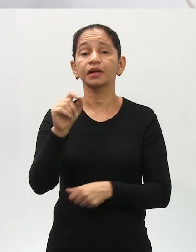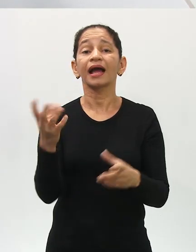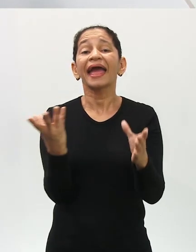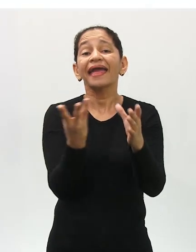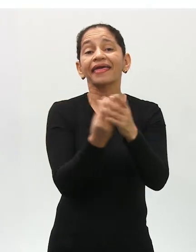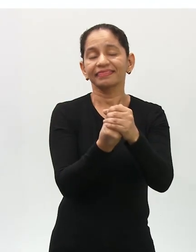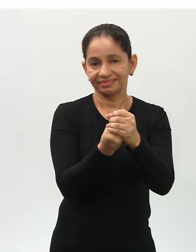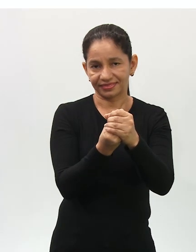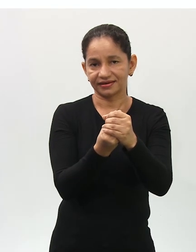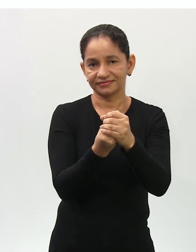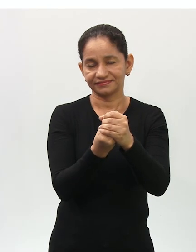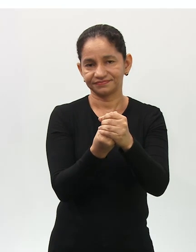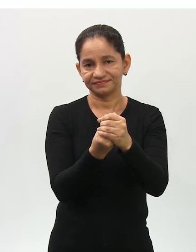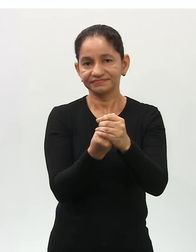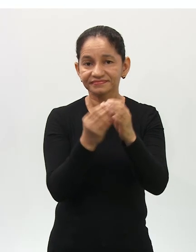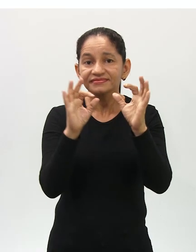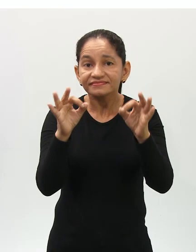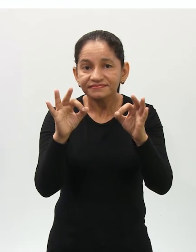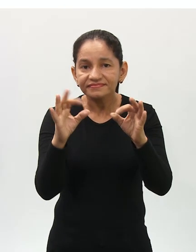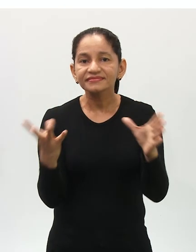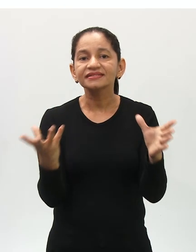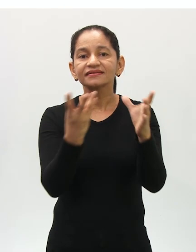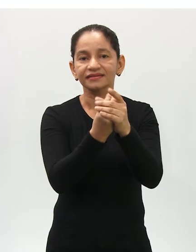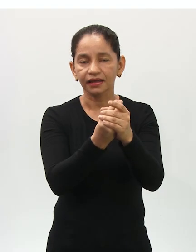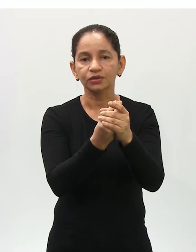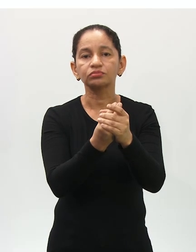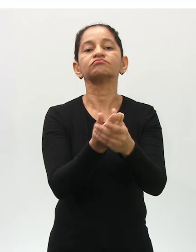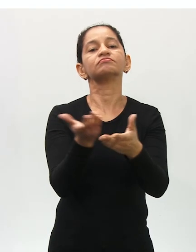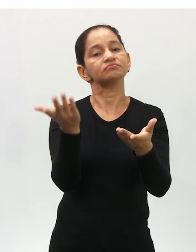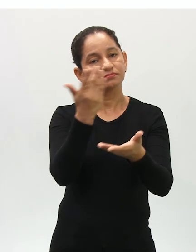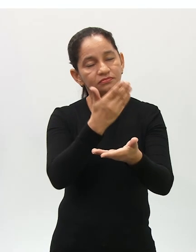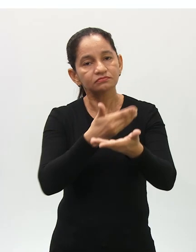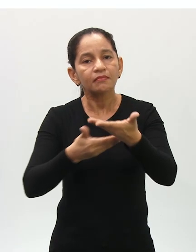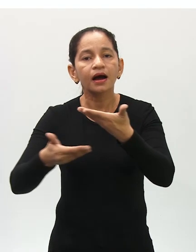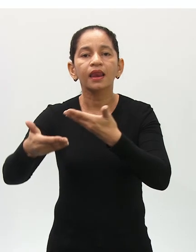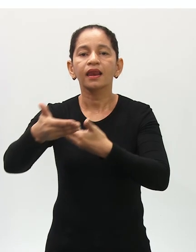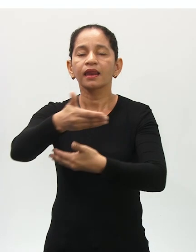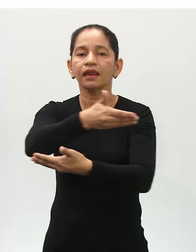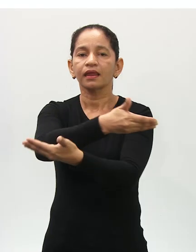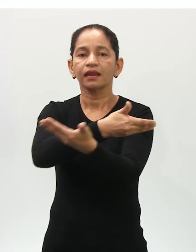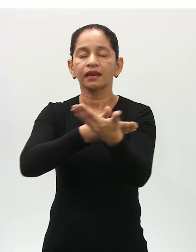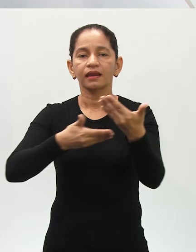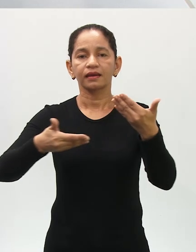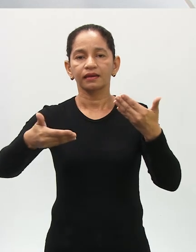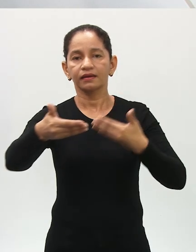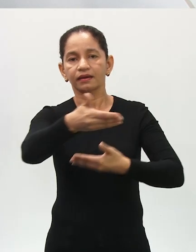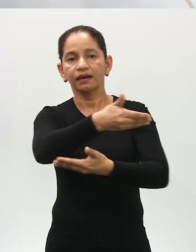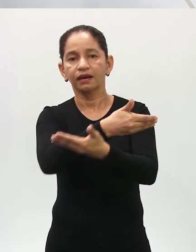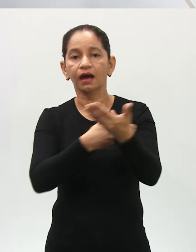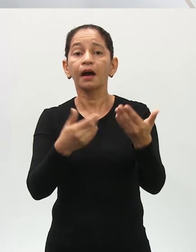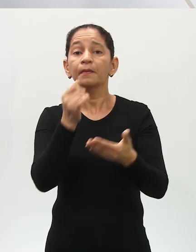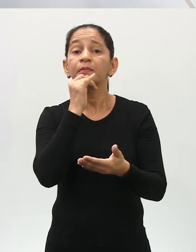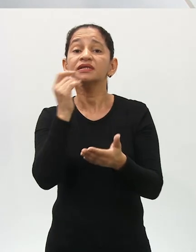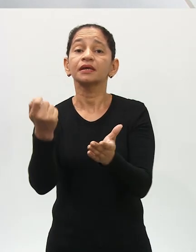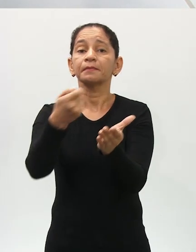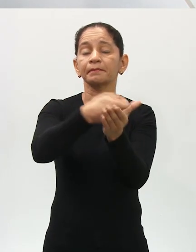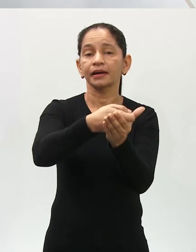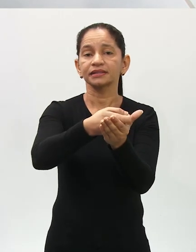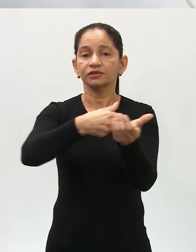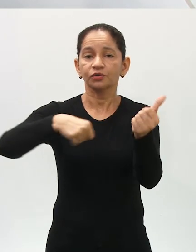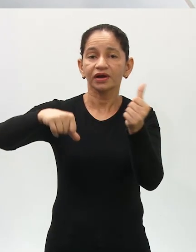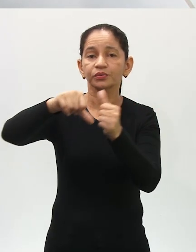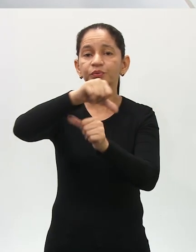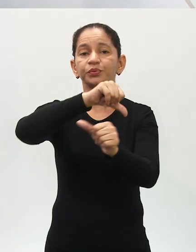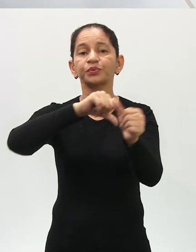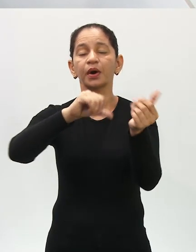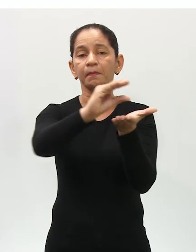as intra-orçamentárias. Tá? Então é um órgão passando, fazendo depósito nas contas de